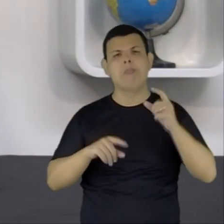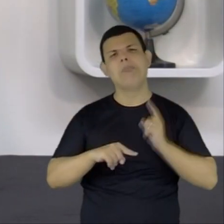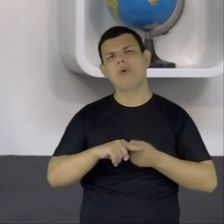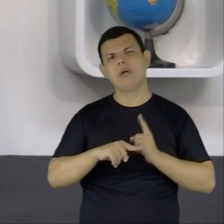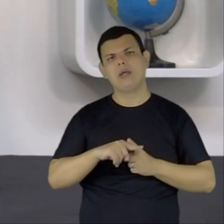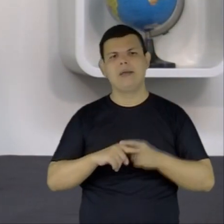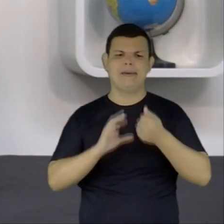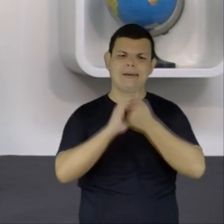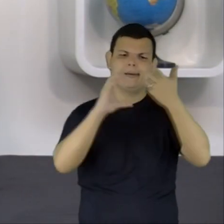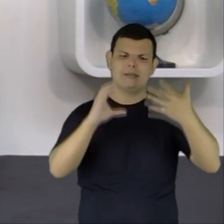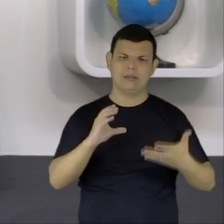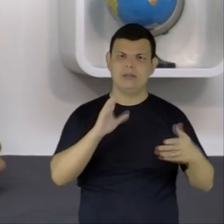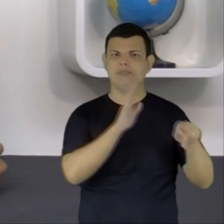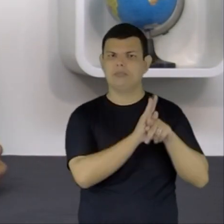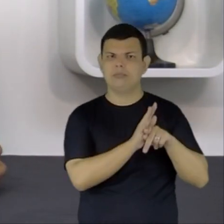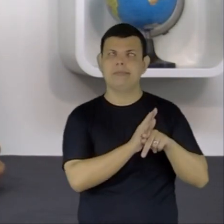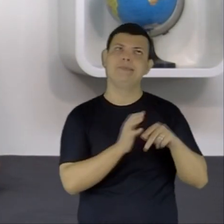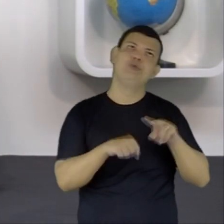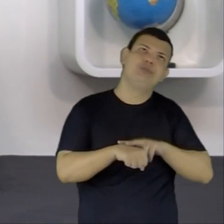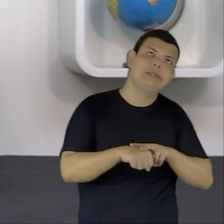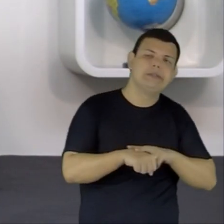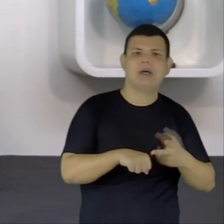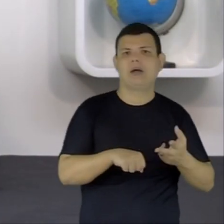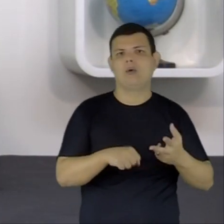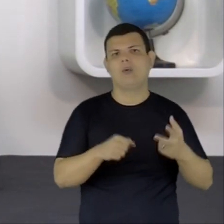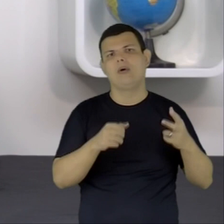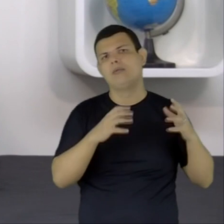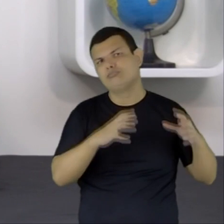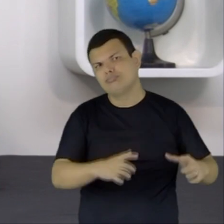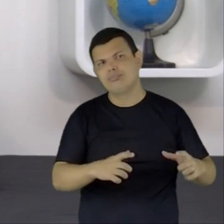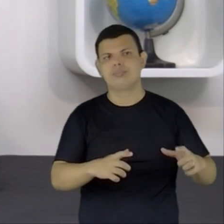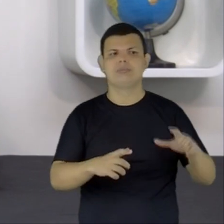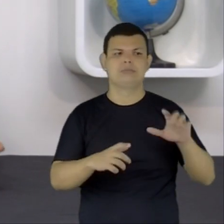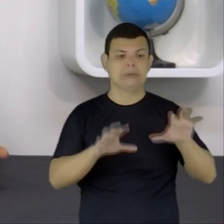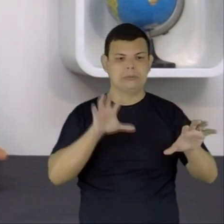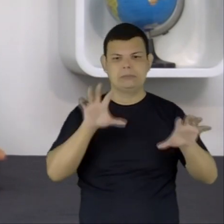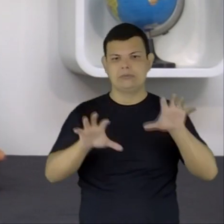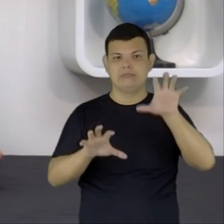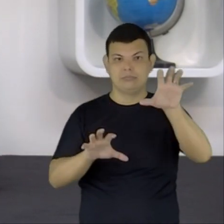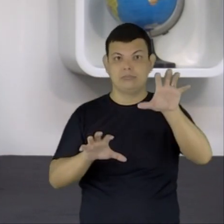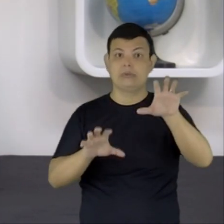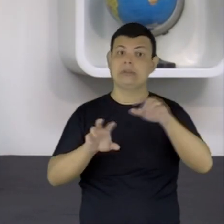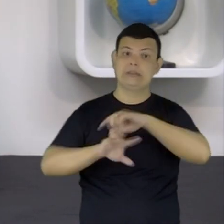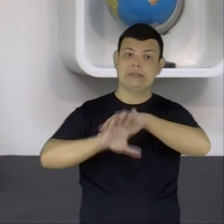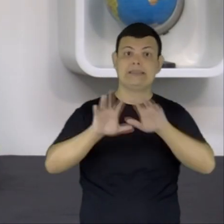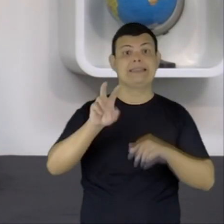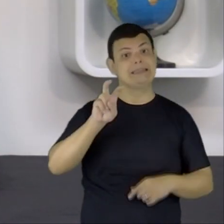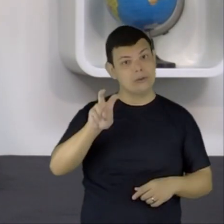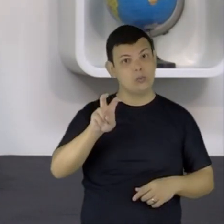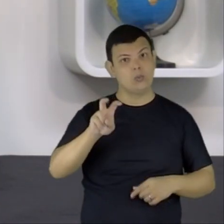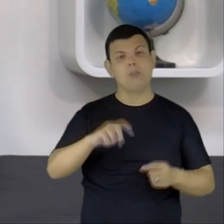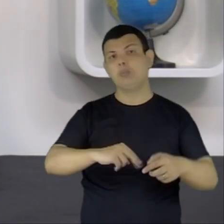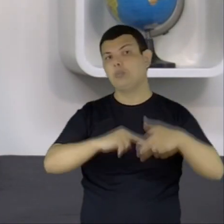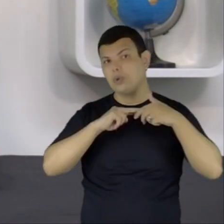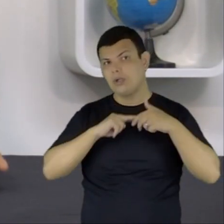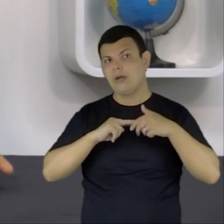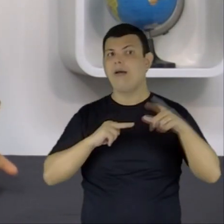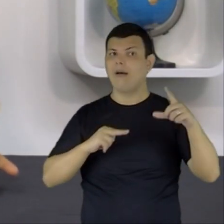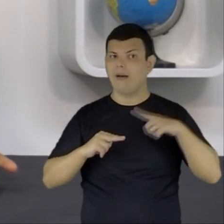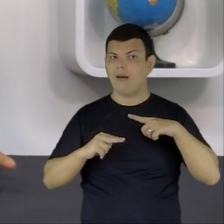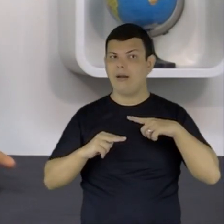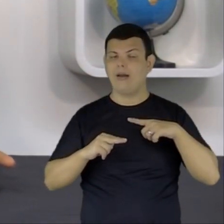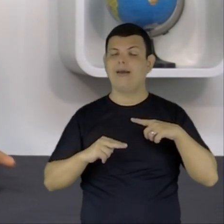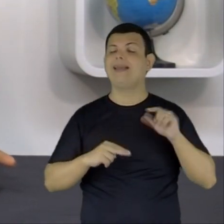dessas características, né? De vegetação, clima. Então, quem divide o Brasil em 5 regiões, em 5 grandes regiões? É o